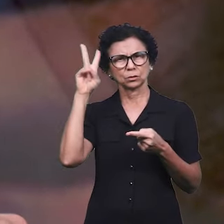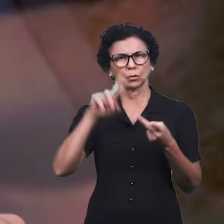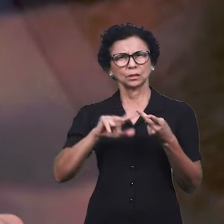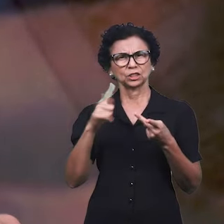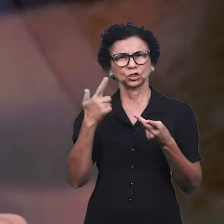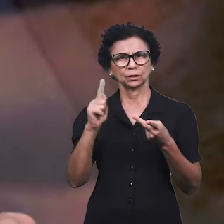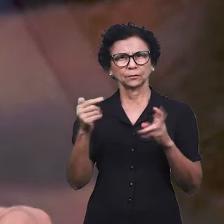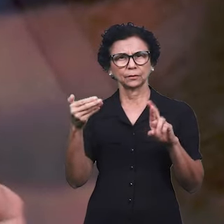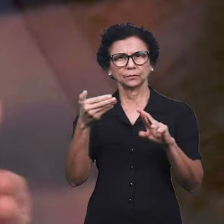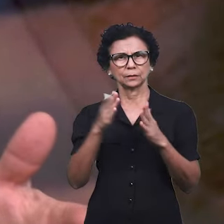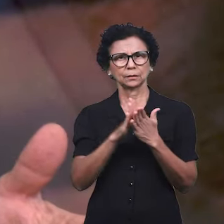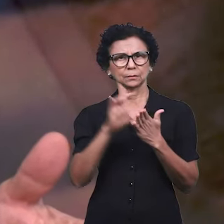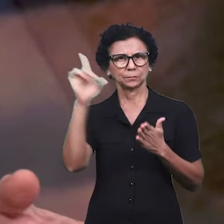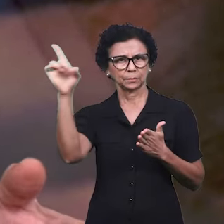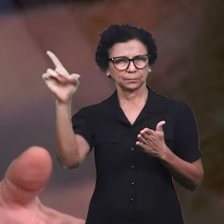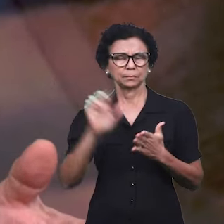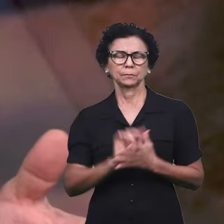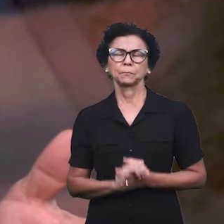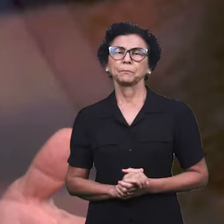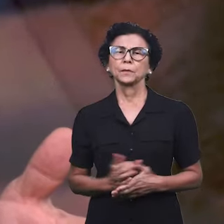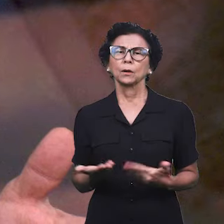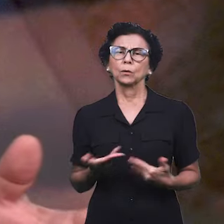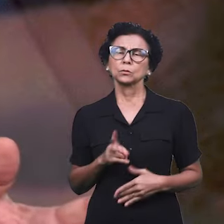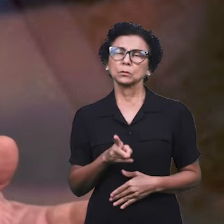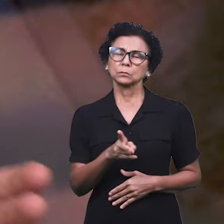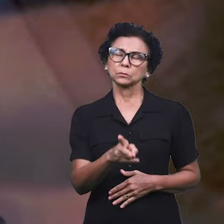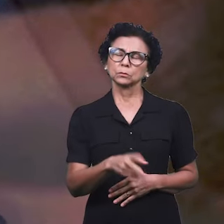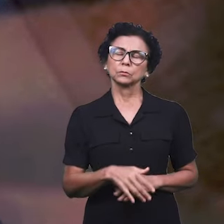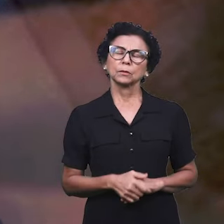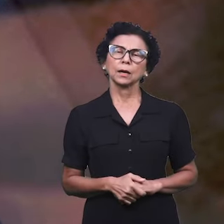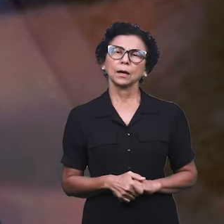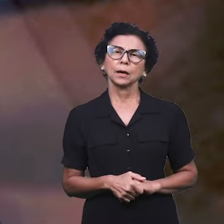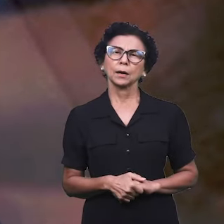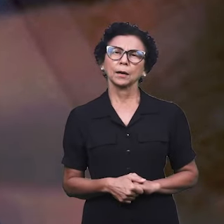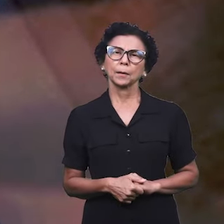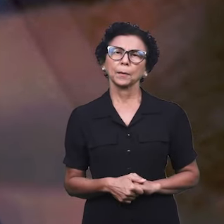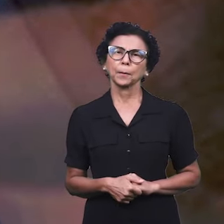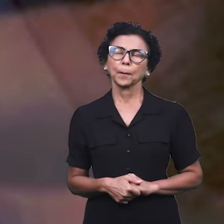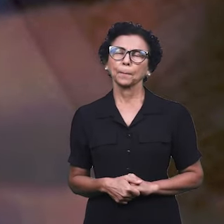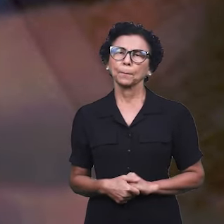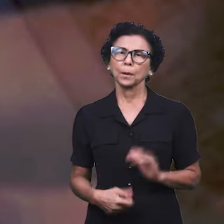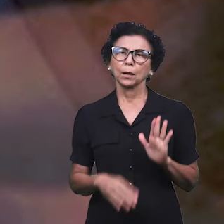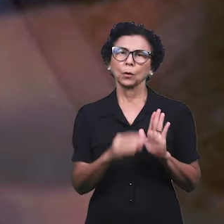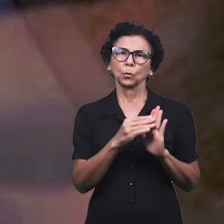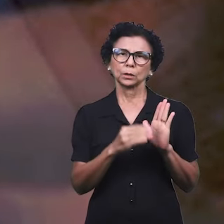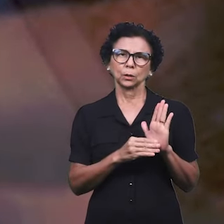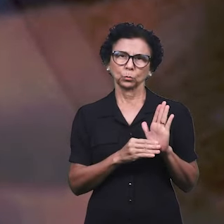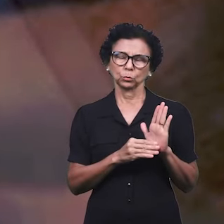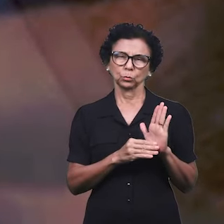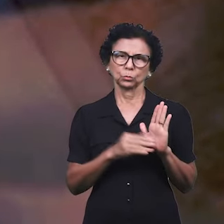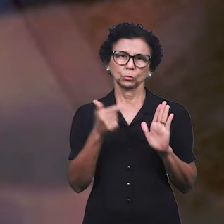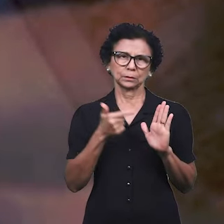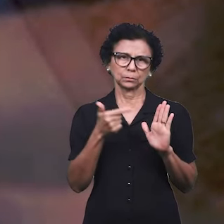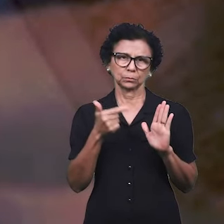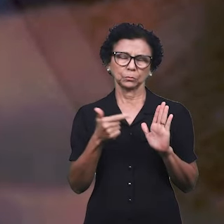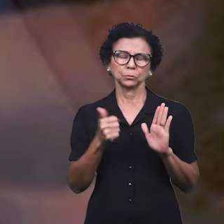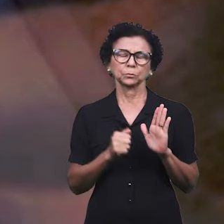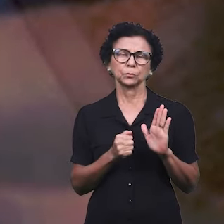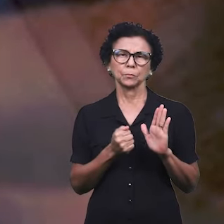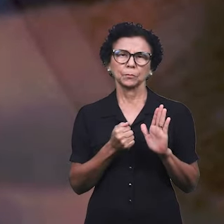Geografia Bíblica. Vamos dar continuidade hoje ao segundo episódio sobre a carta